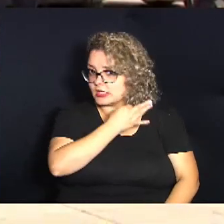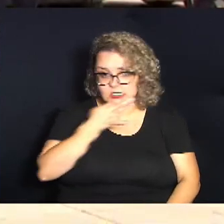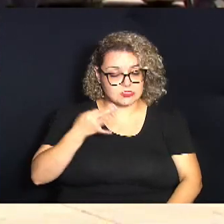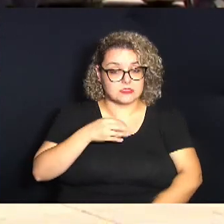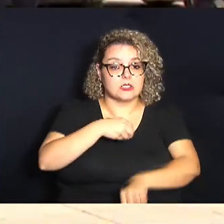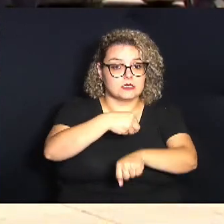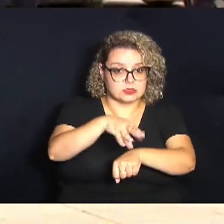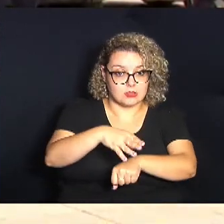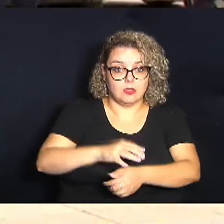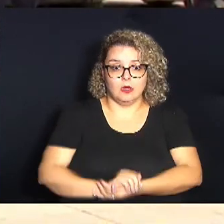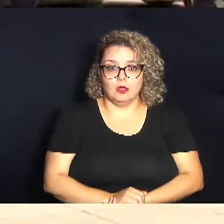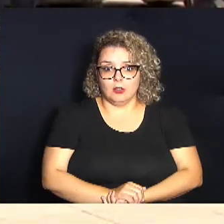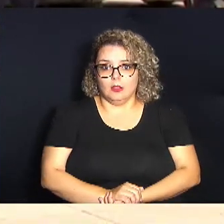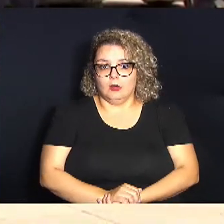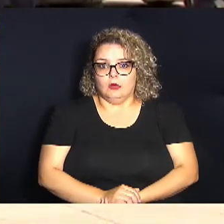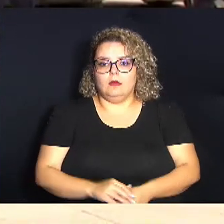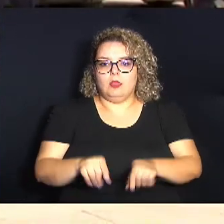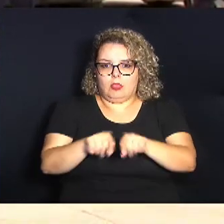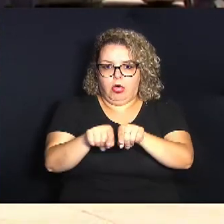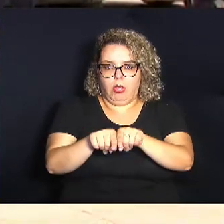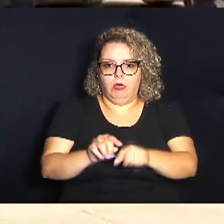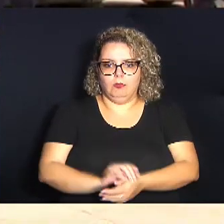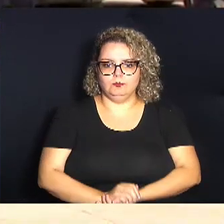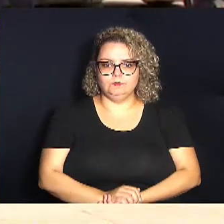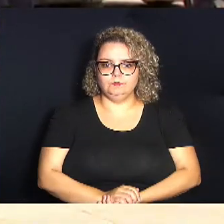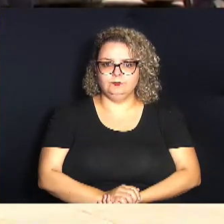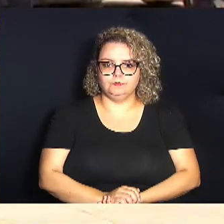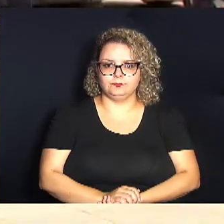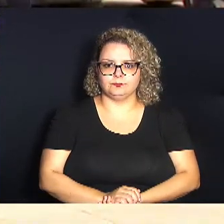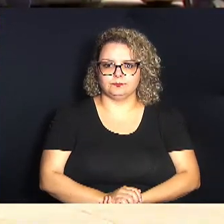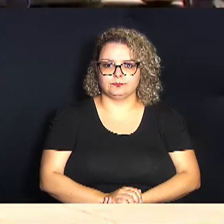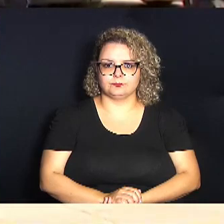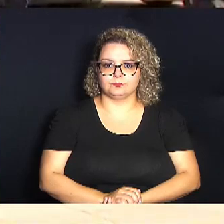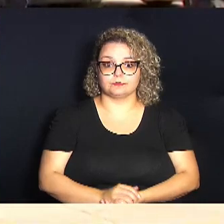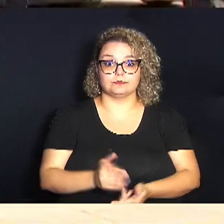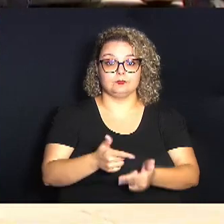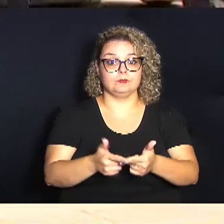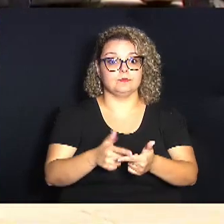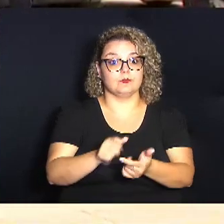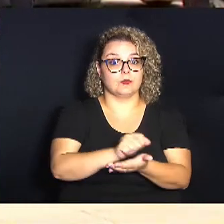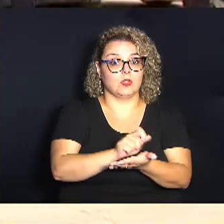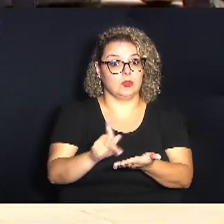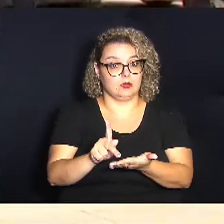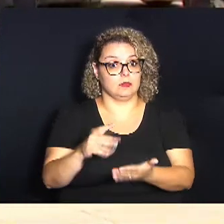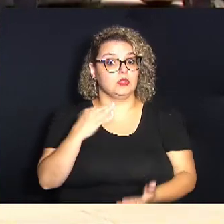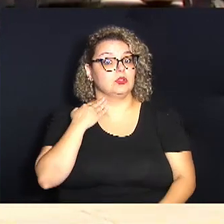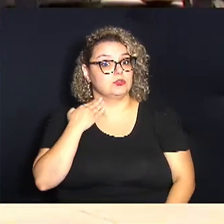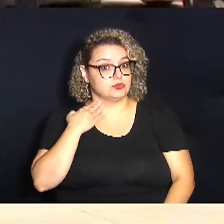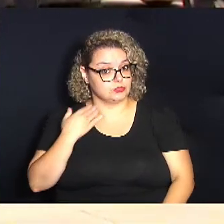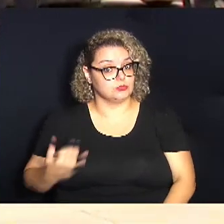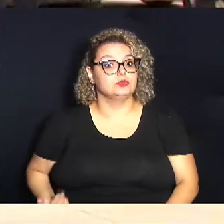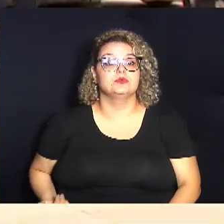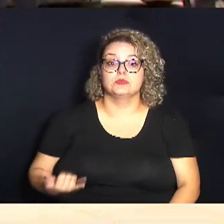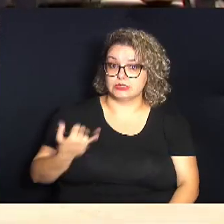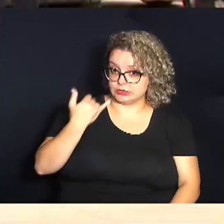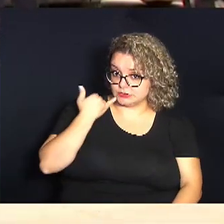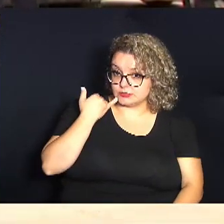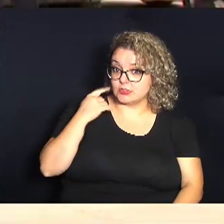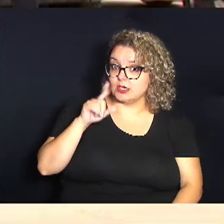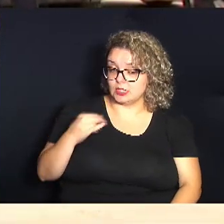dicas, também atualmente temos a problemática dos aplicativos de banco em celular. Então seria